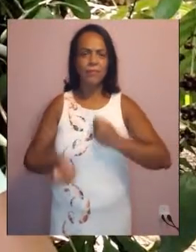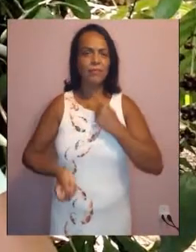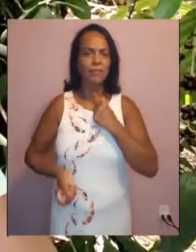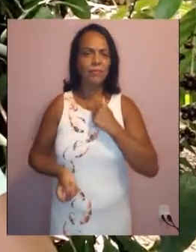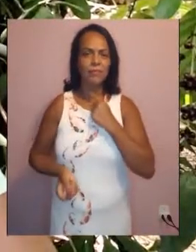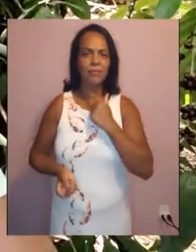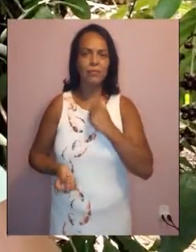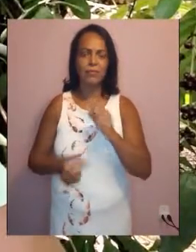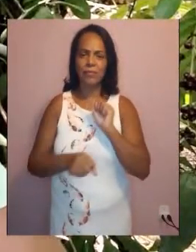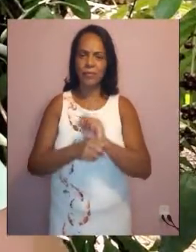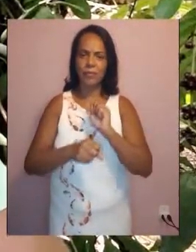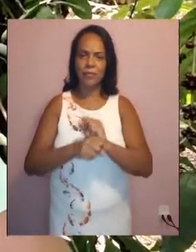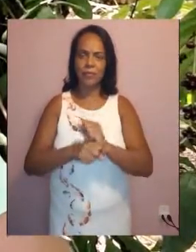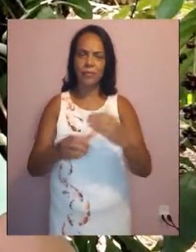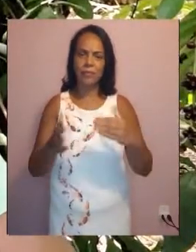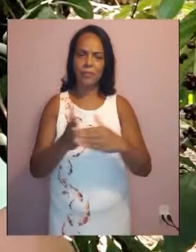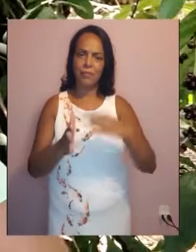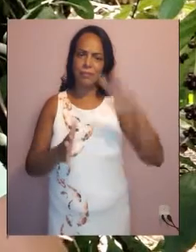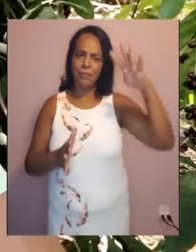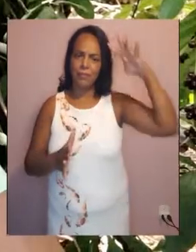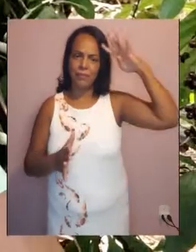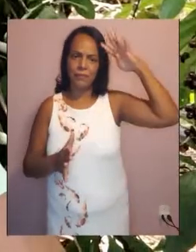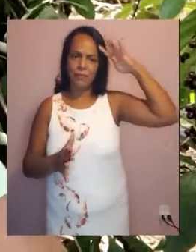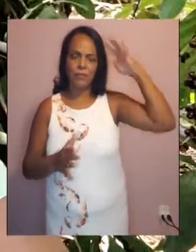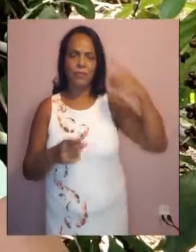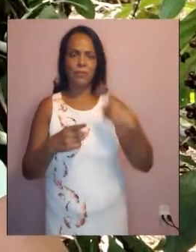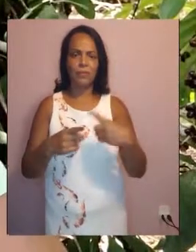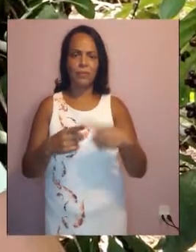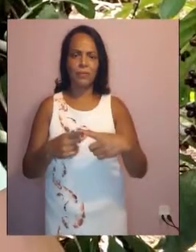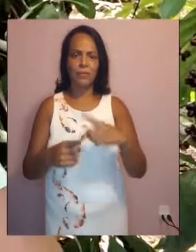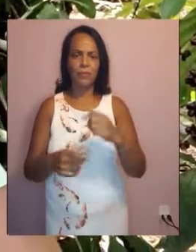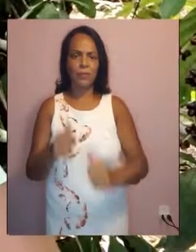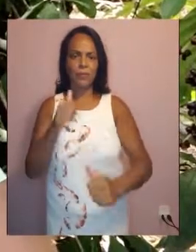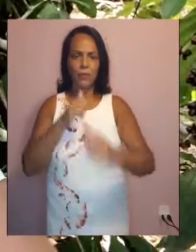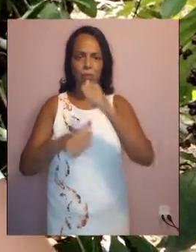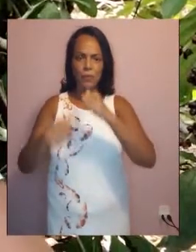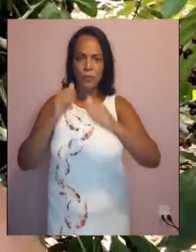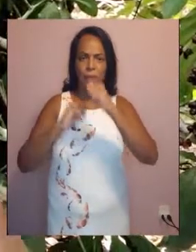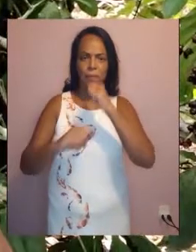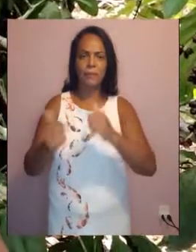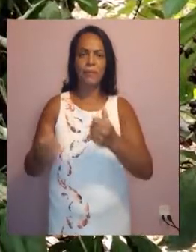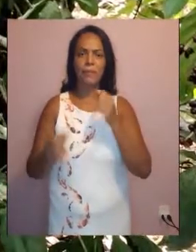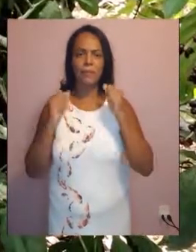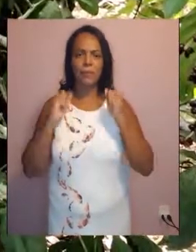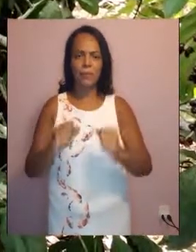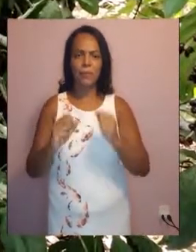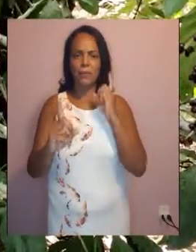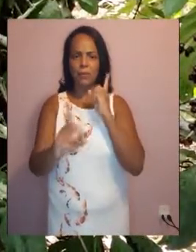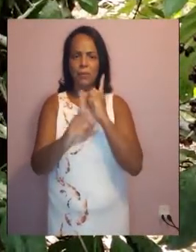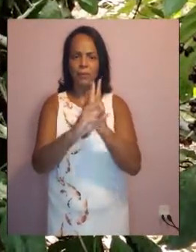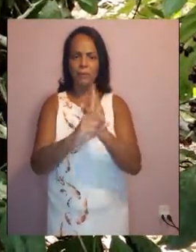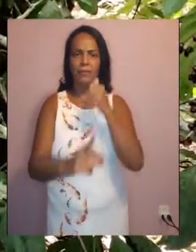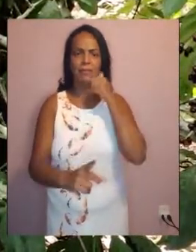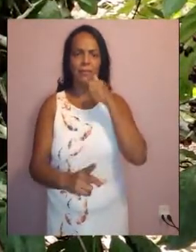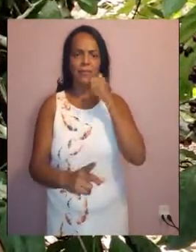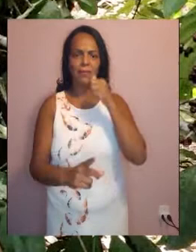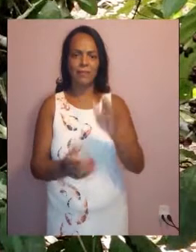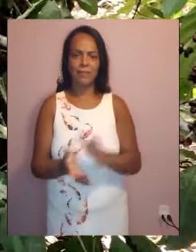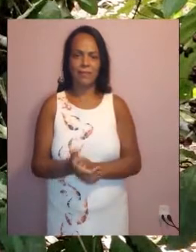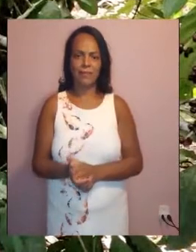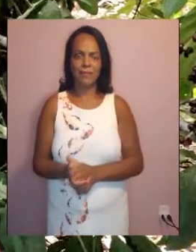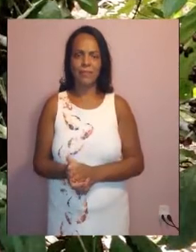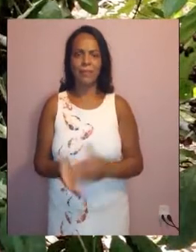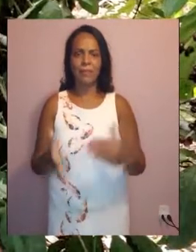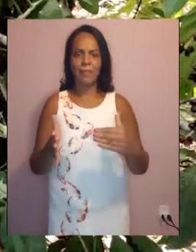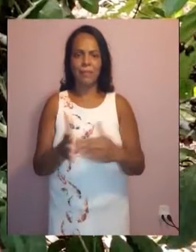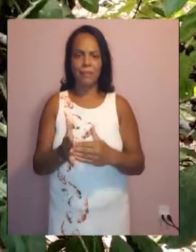a quarta-feira, que ele queria tomar essa bebida para encontrar com essa mulher. E até que chegou